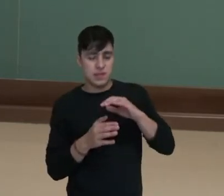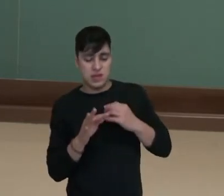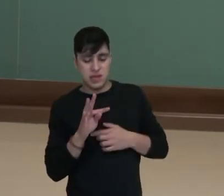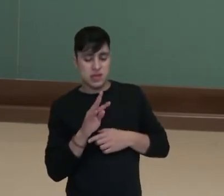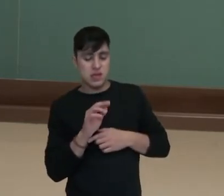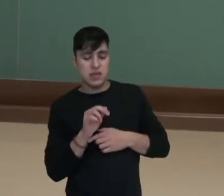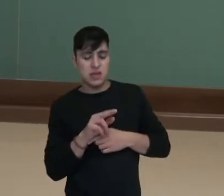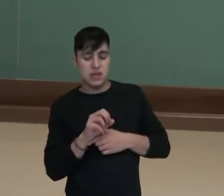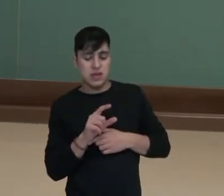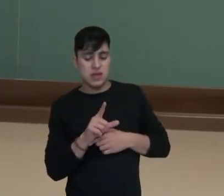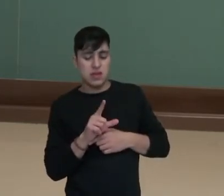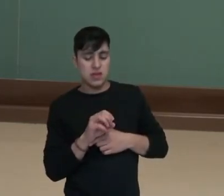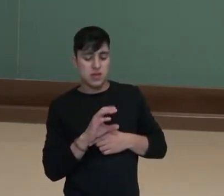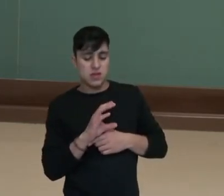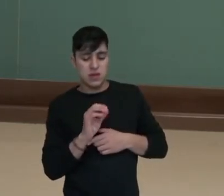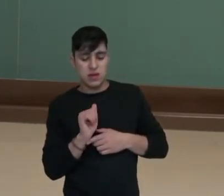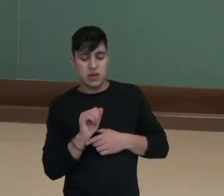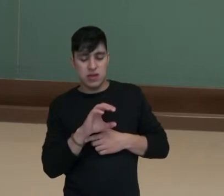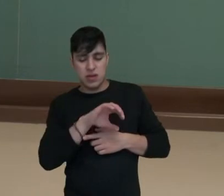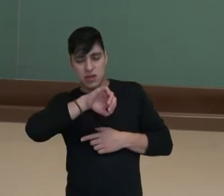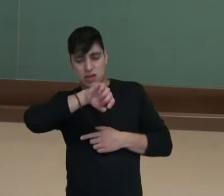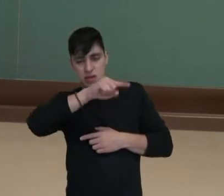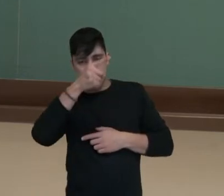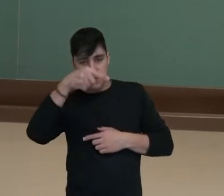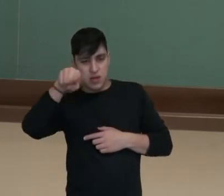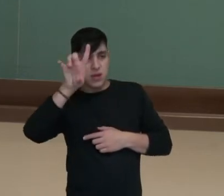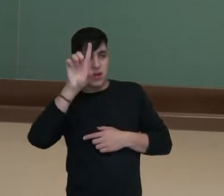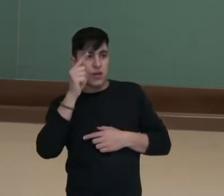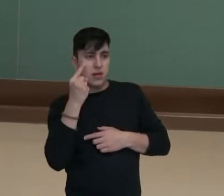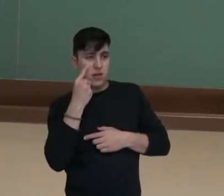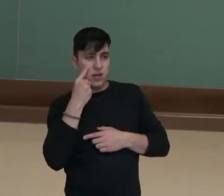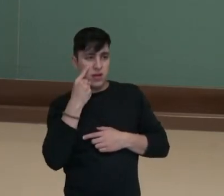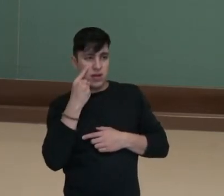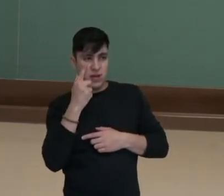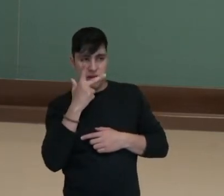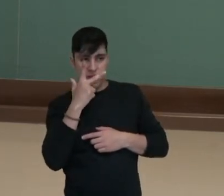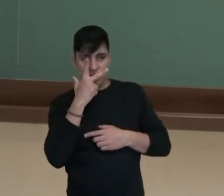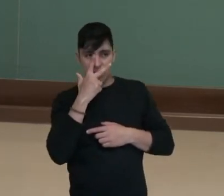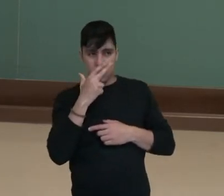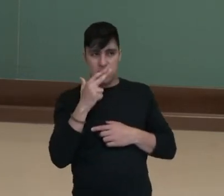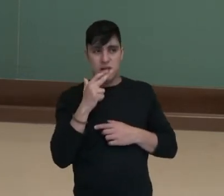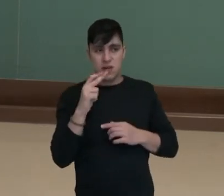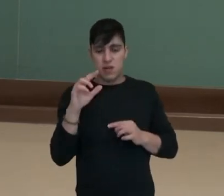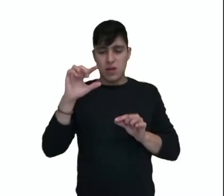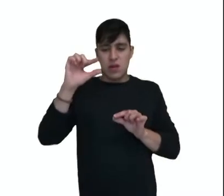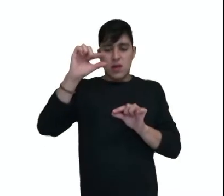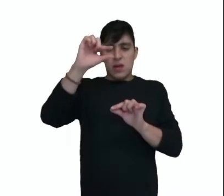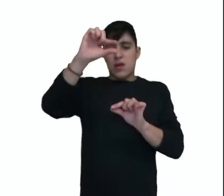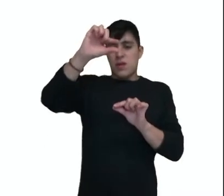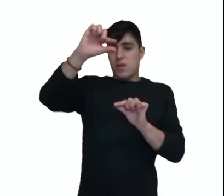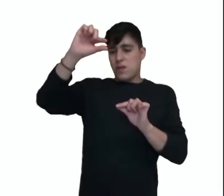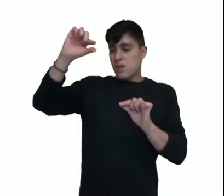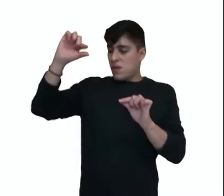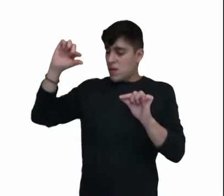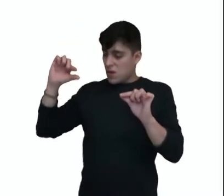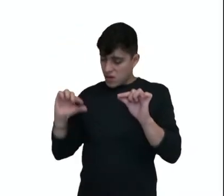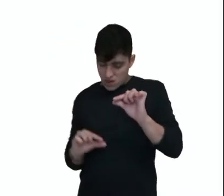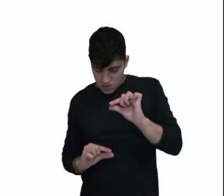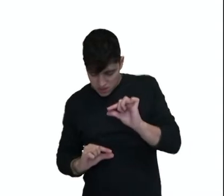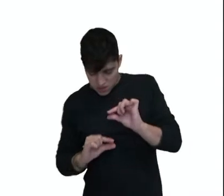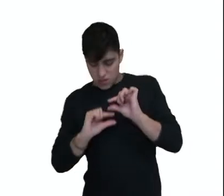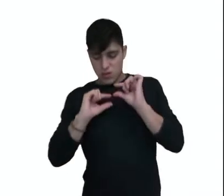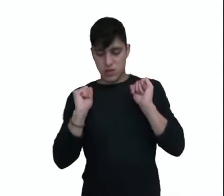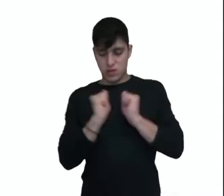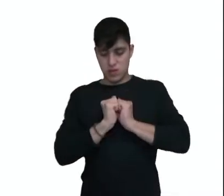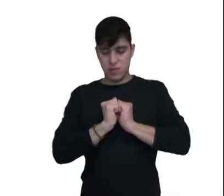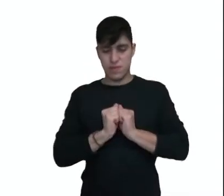Translocações. O que é translocação? Olha o que acontece. Um segmento se desprende e se une a outro. Então, ele saiu daqui e foi para o